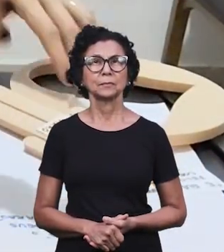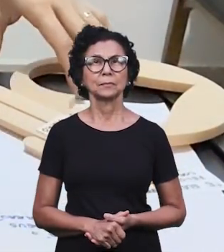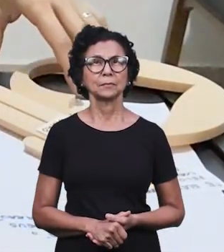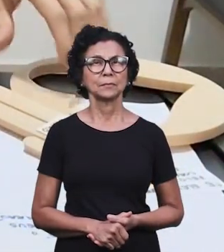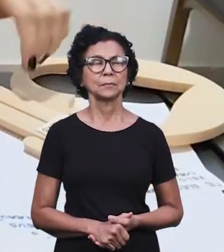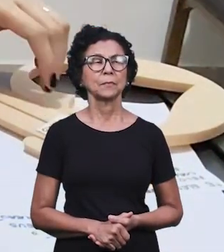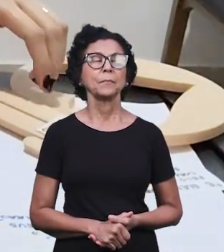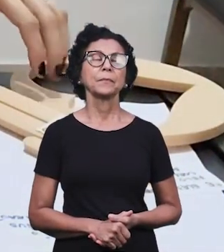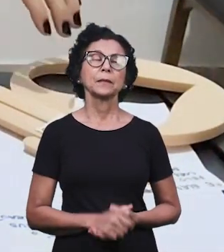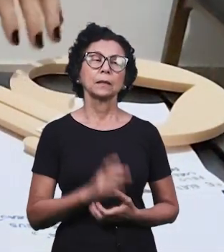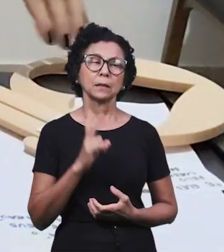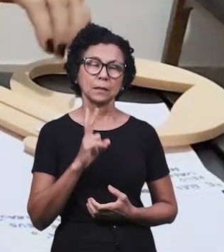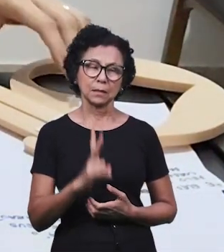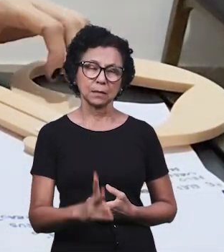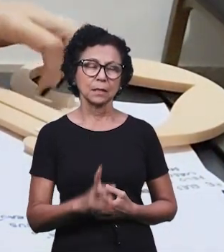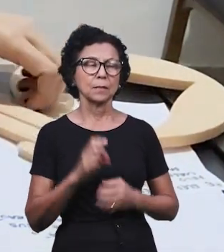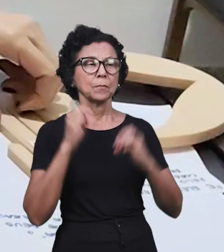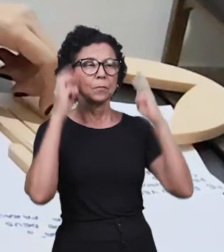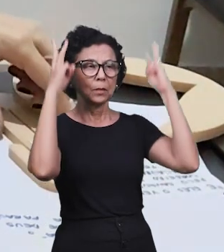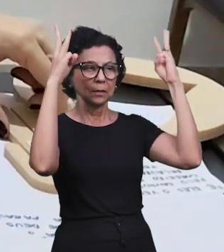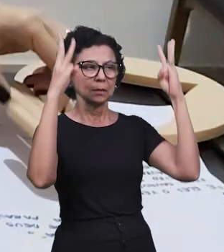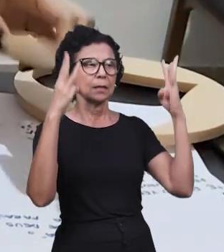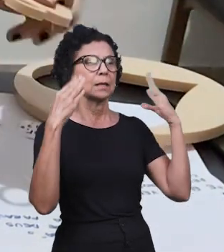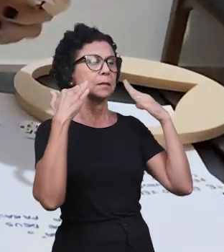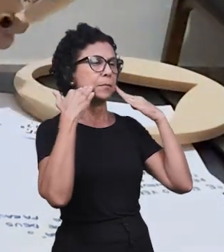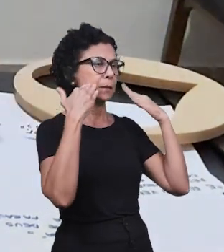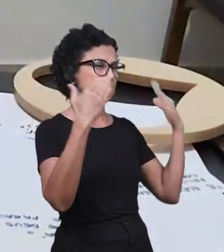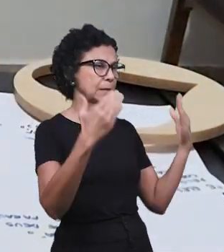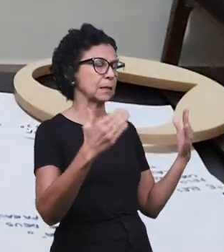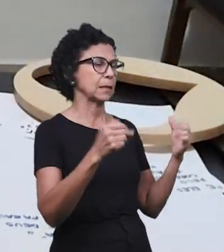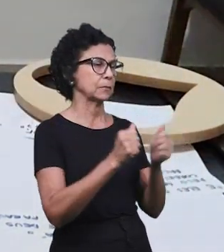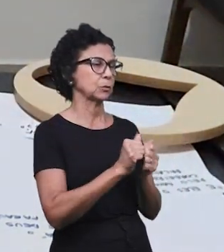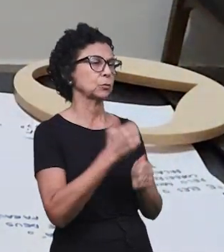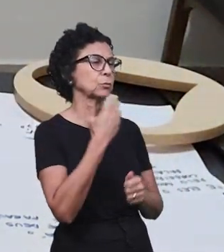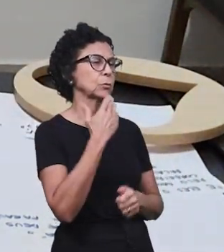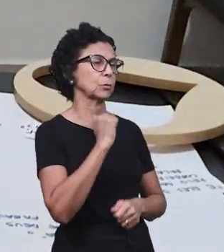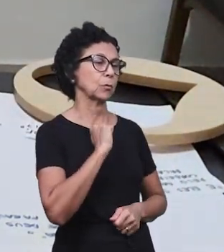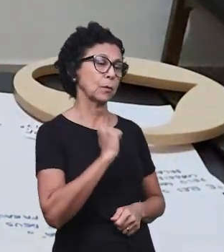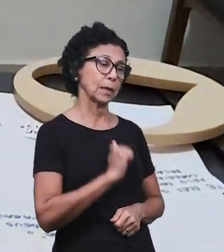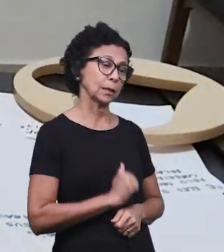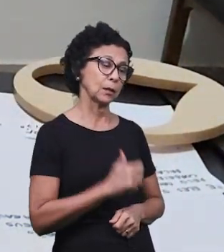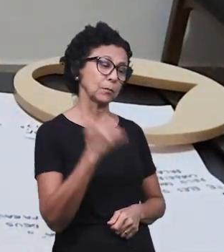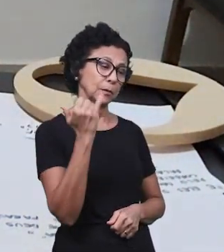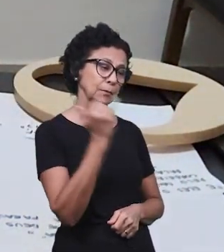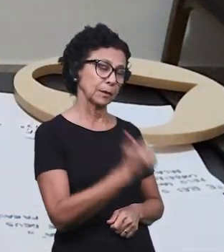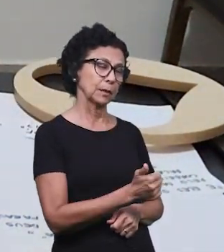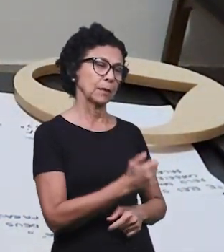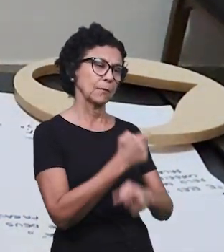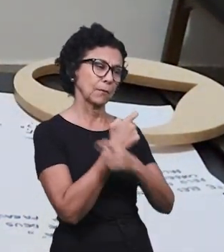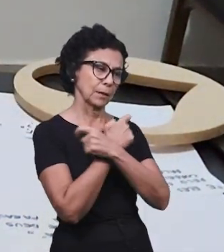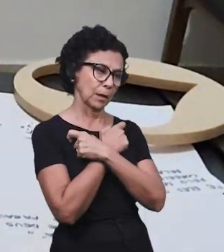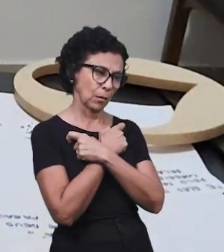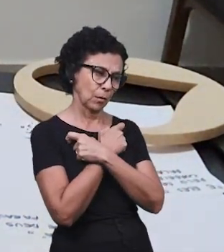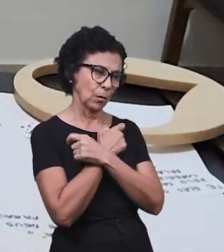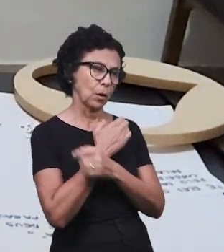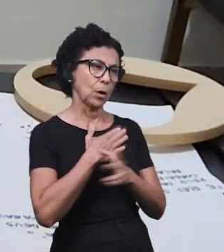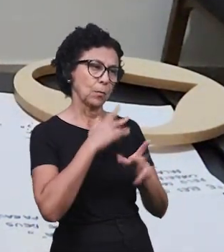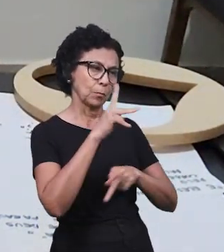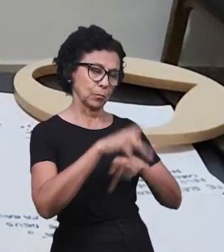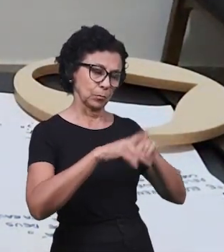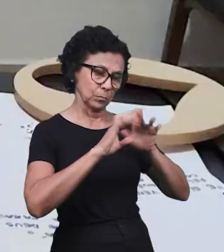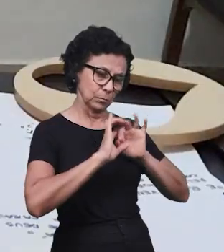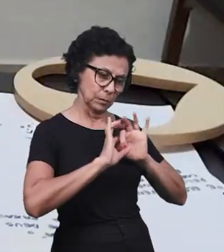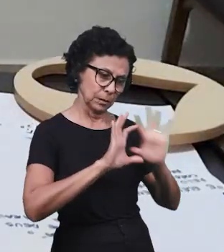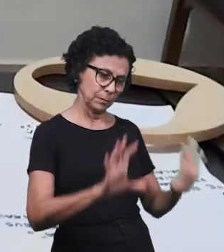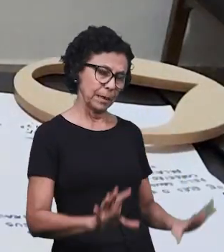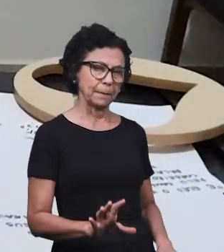vezes, Moisés, ele se apresentava lá, junto com Arão, para falar a Faraó: olha, deixa o meu povo ir.